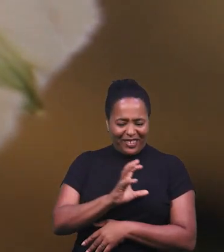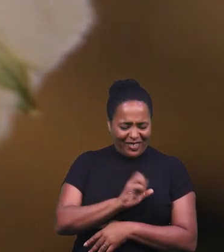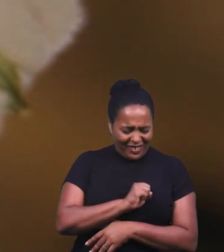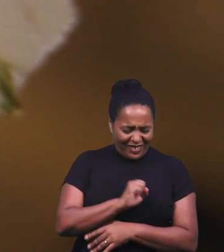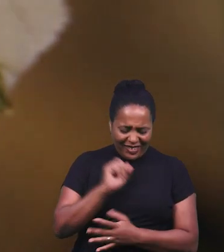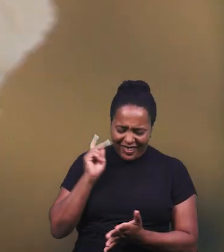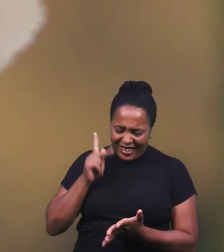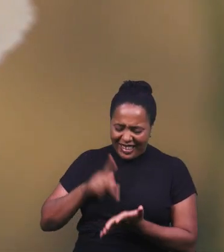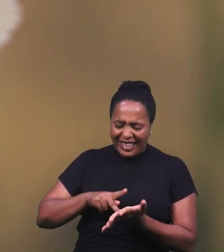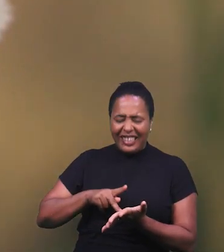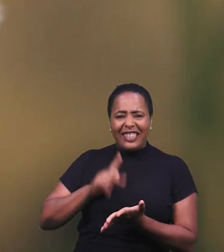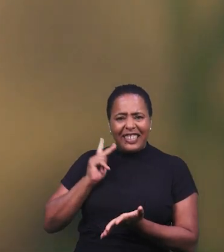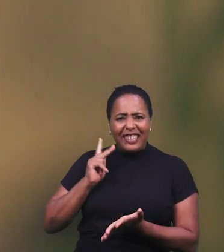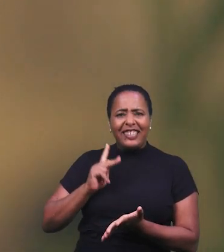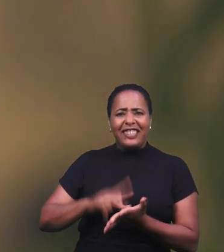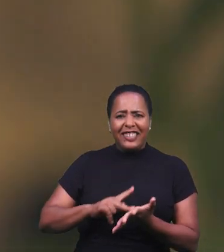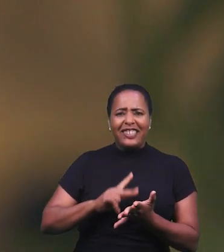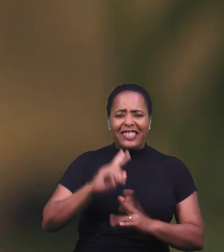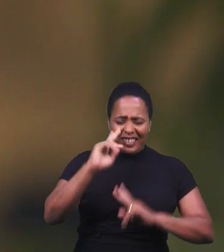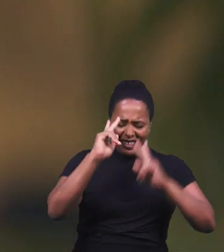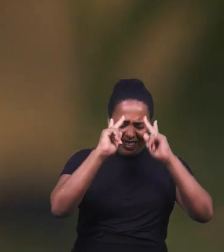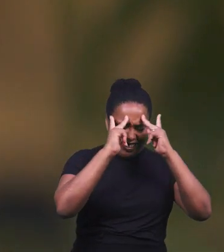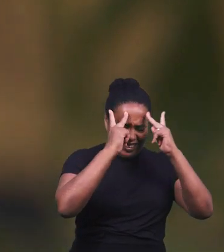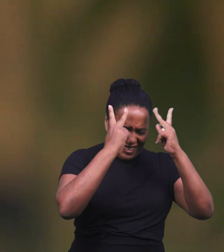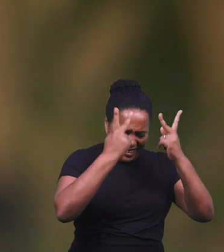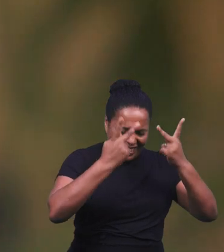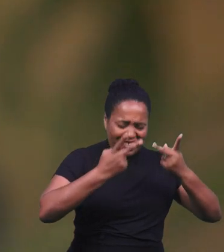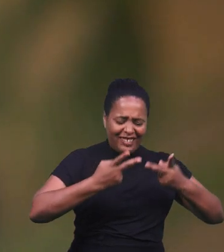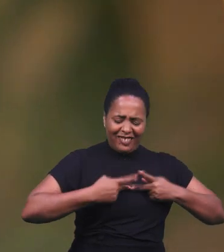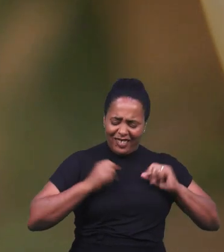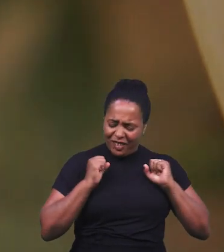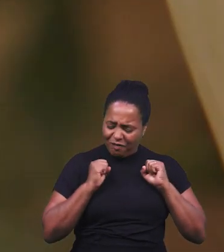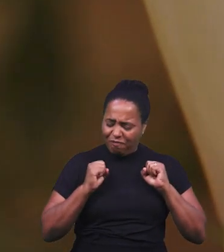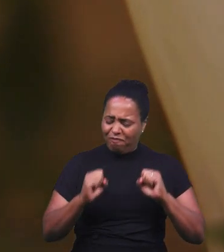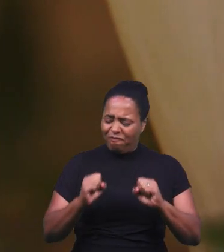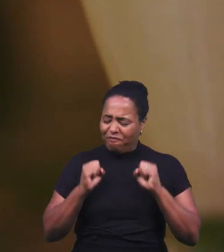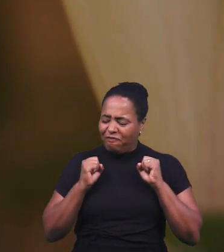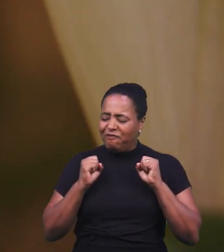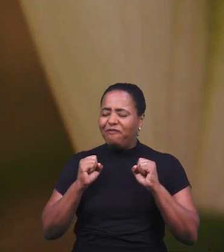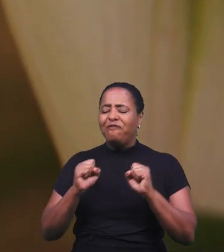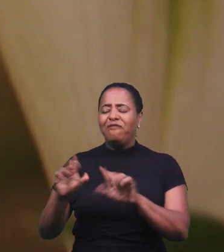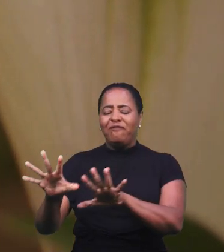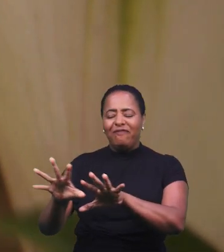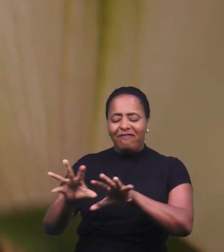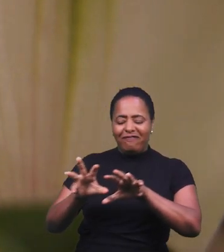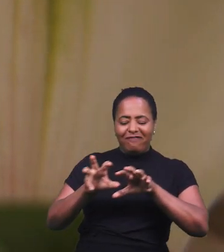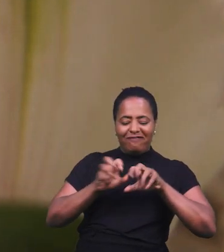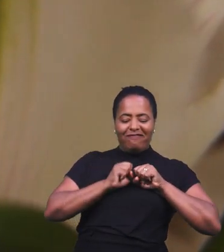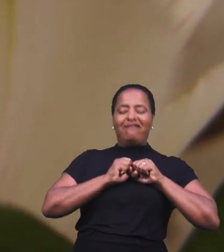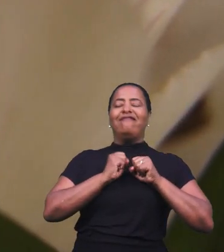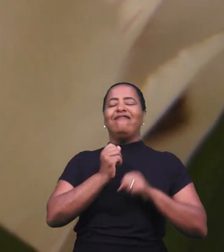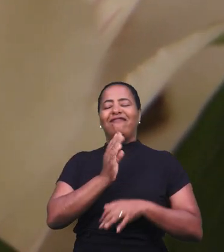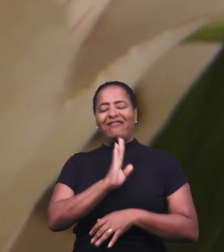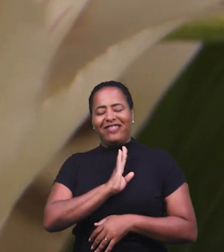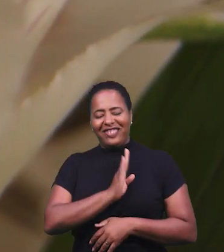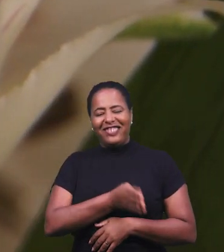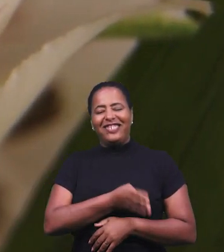o amor verdadeiro que o homem pode